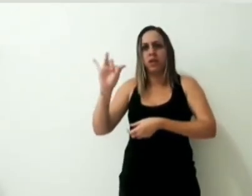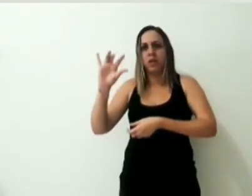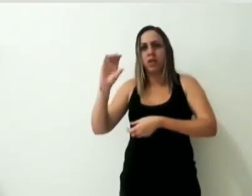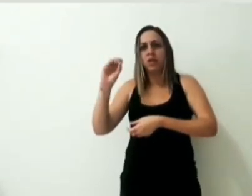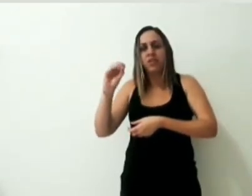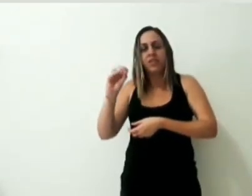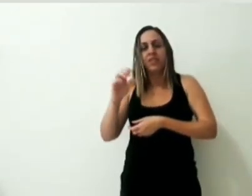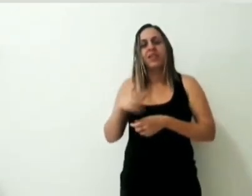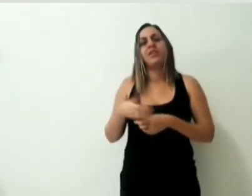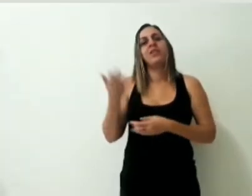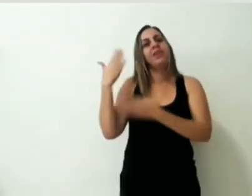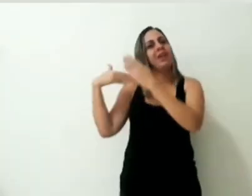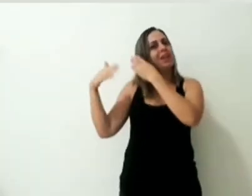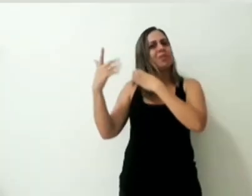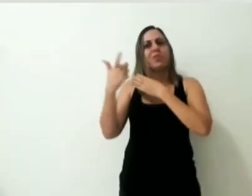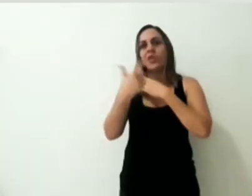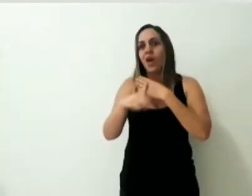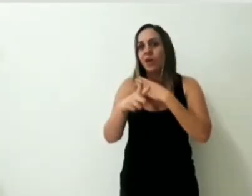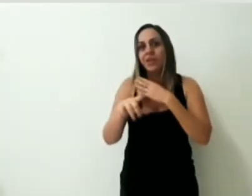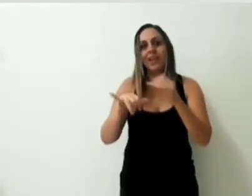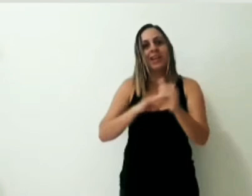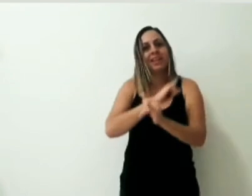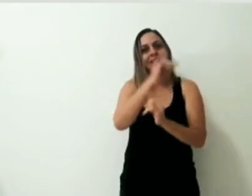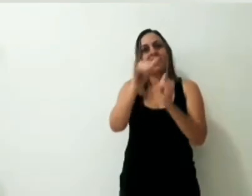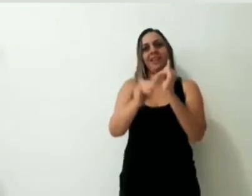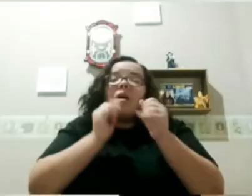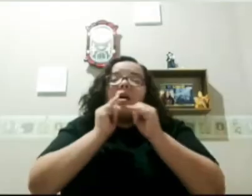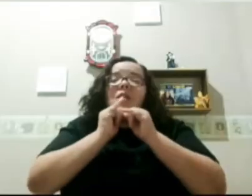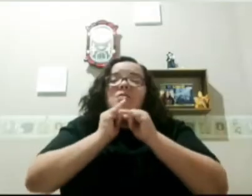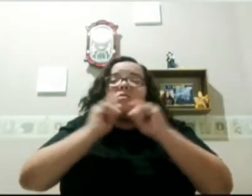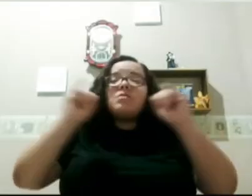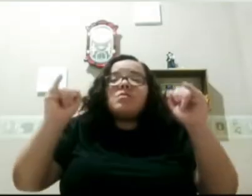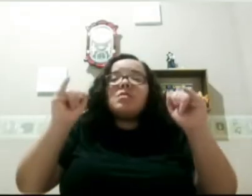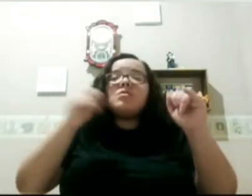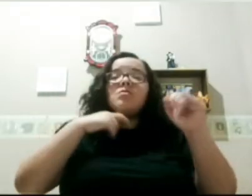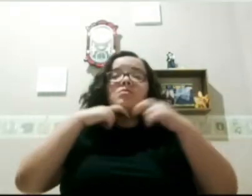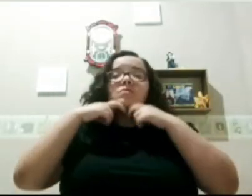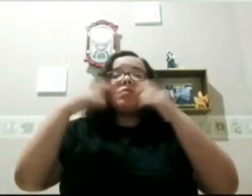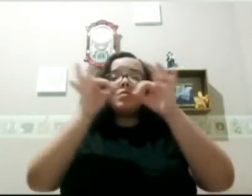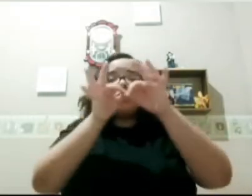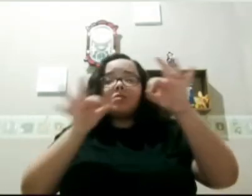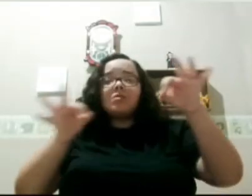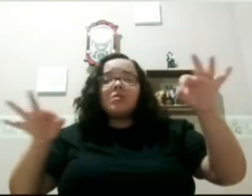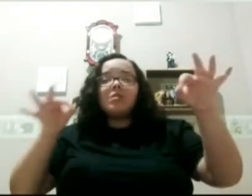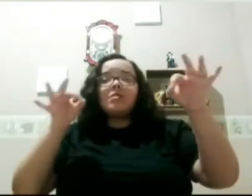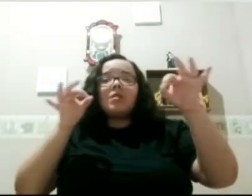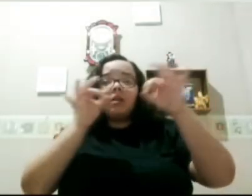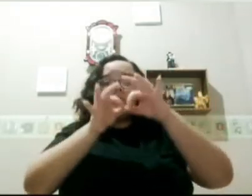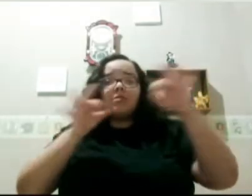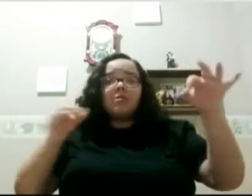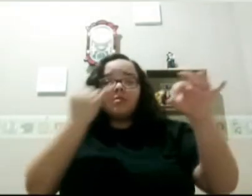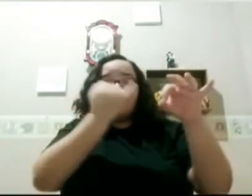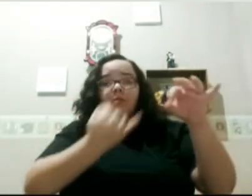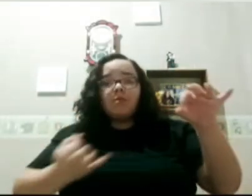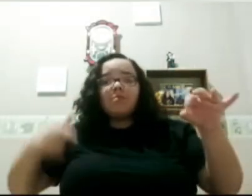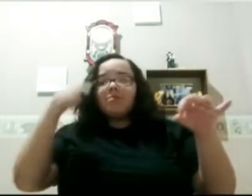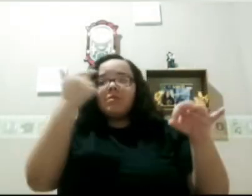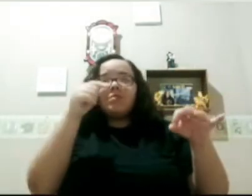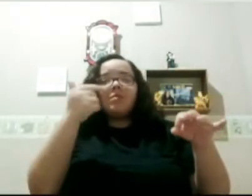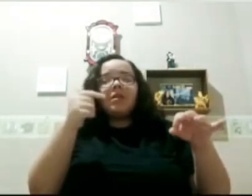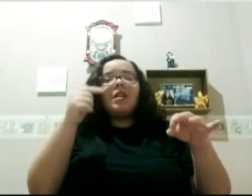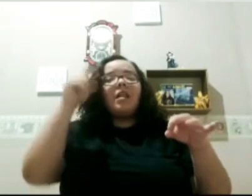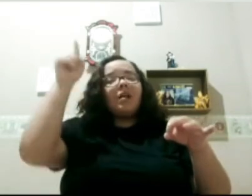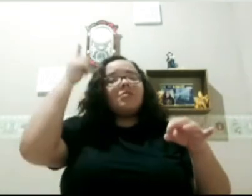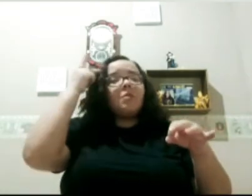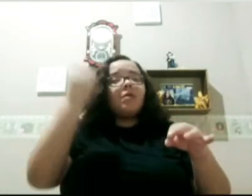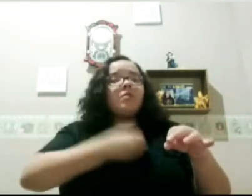internet. E ele fez uma invenção, conseguiu essa transmissão de voz à distância e sem fio, lá em São Paulo, onde